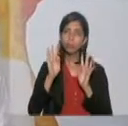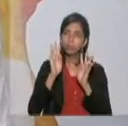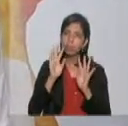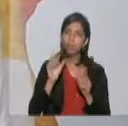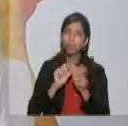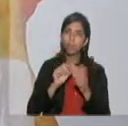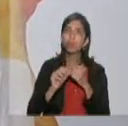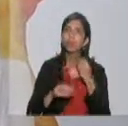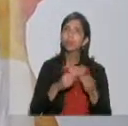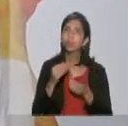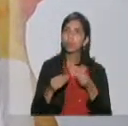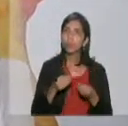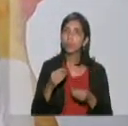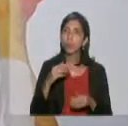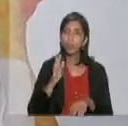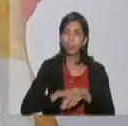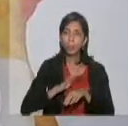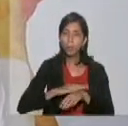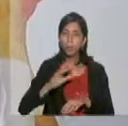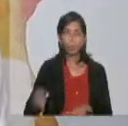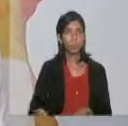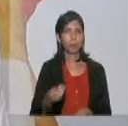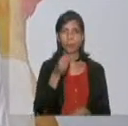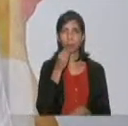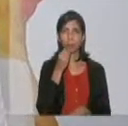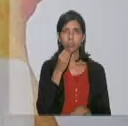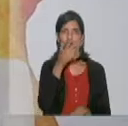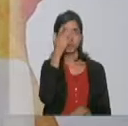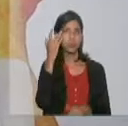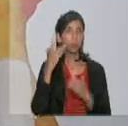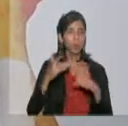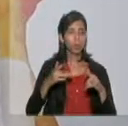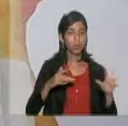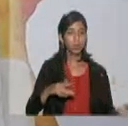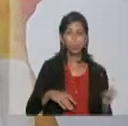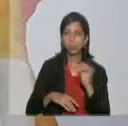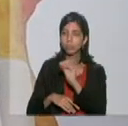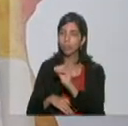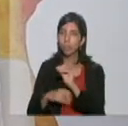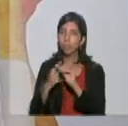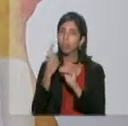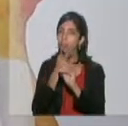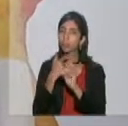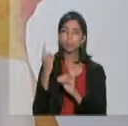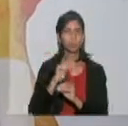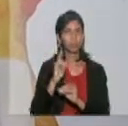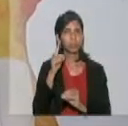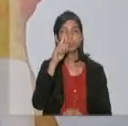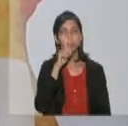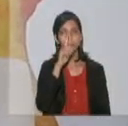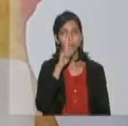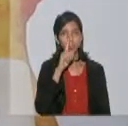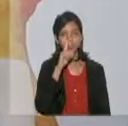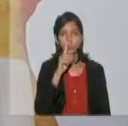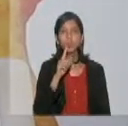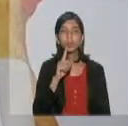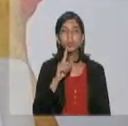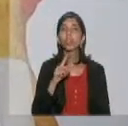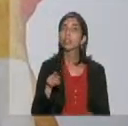criança tem a possibilidade de voltar a mastigar para tentar engolir de novo. Então é uma proteção. O que fazer no momento que a criança